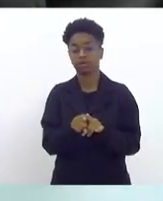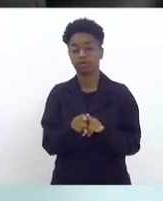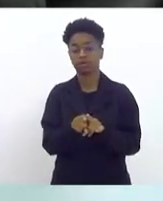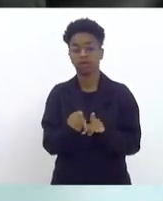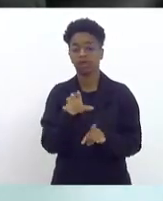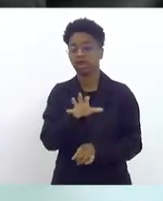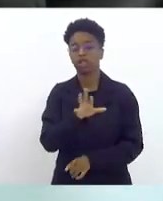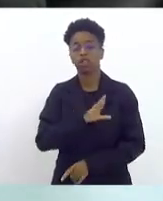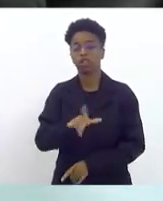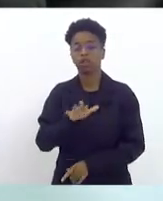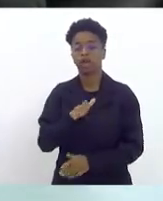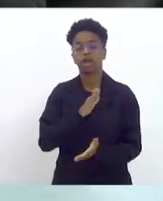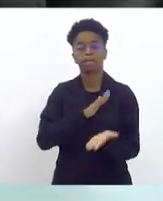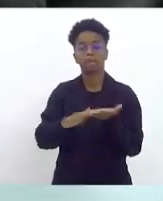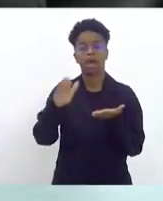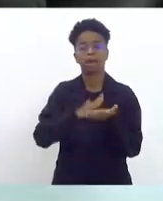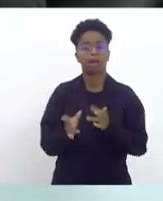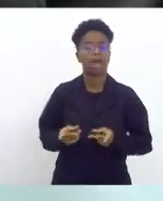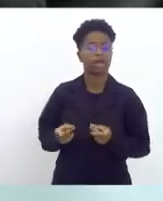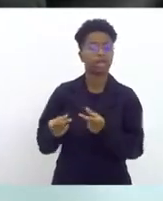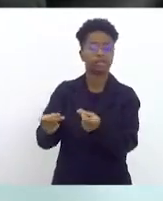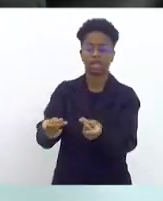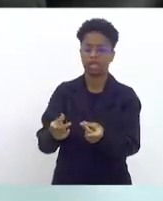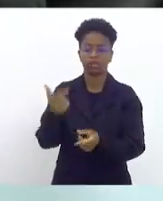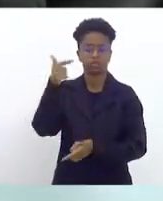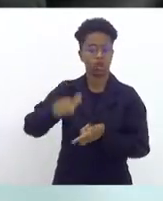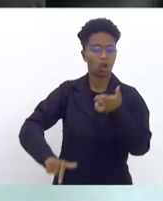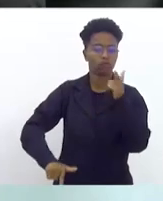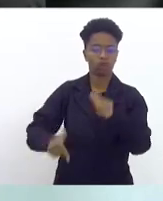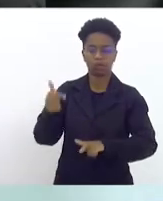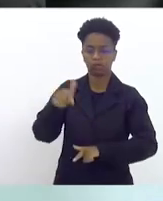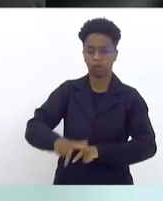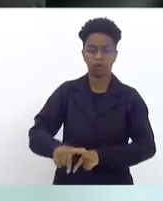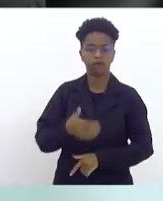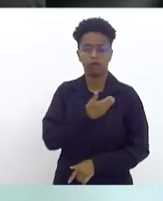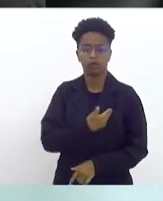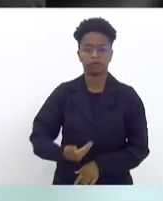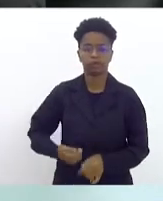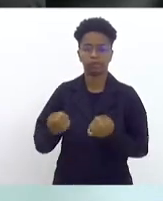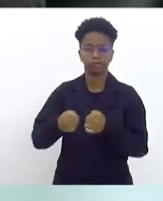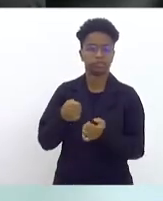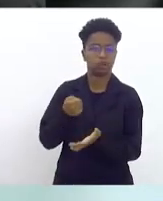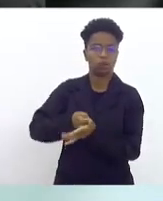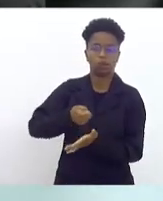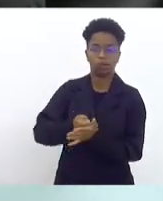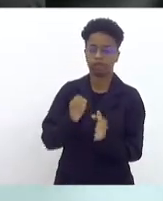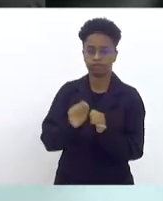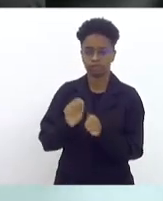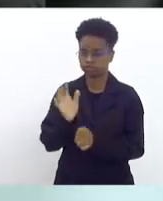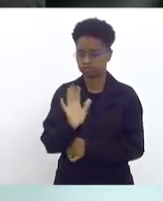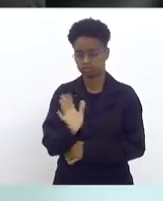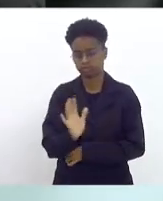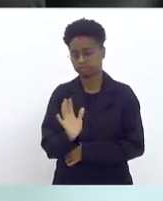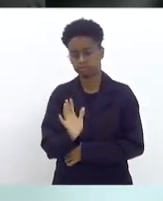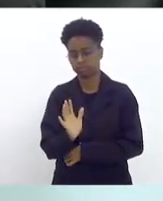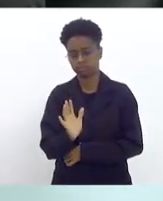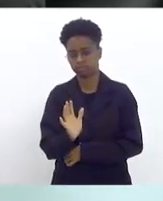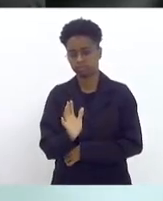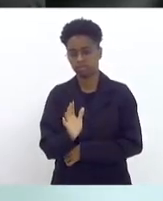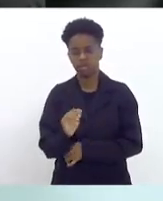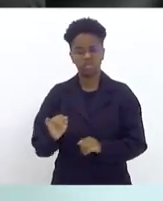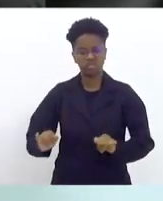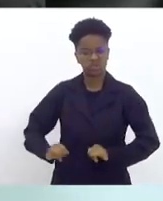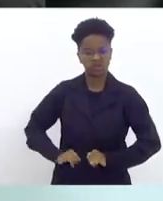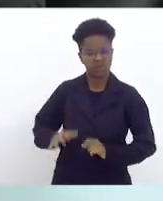não é uma despesa permanente recorrente que o governo vai né é terá que tomar uma decisão vai